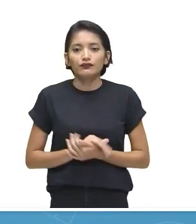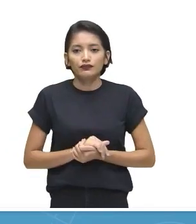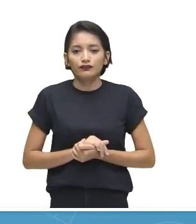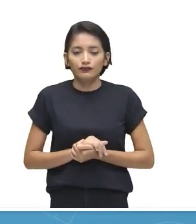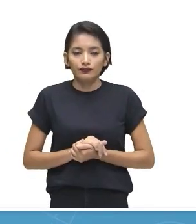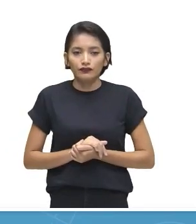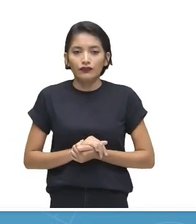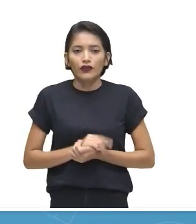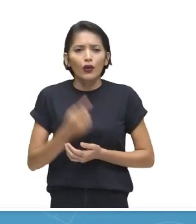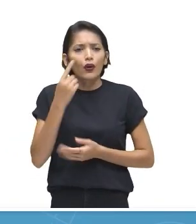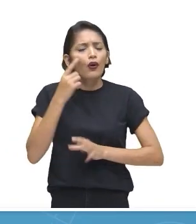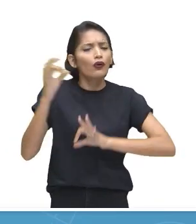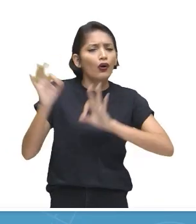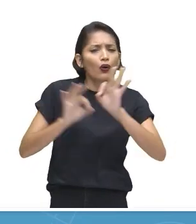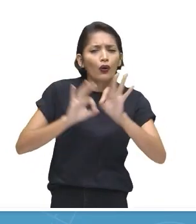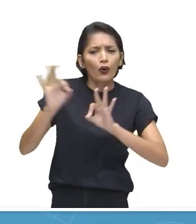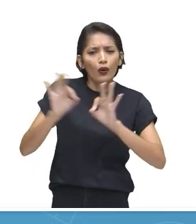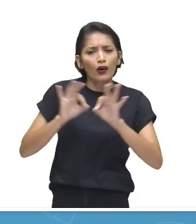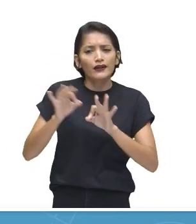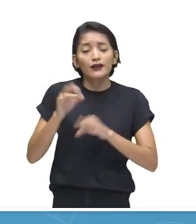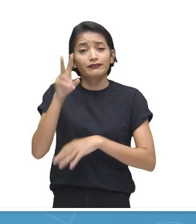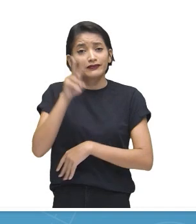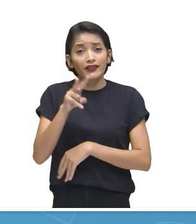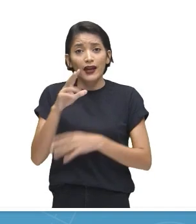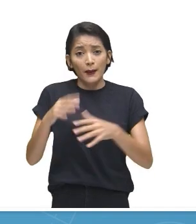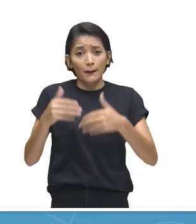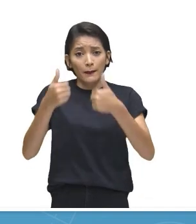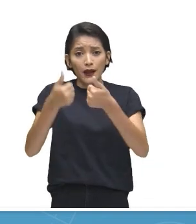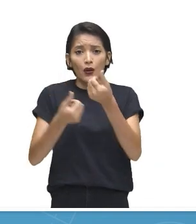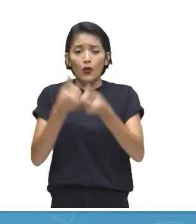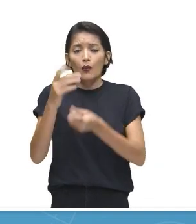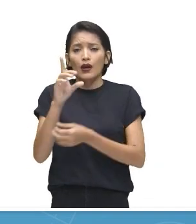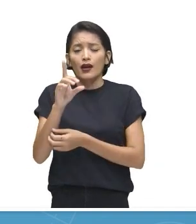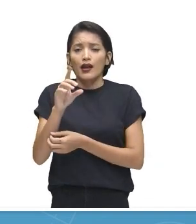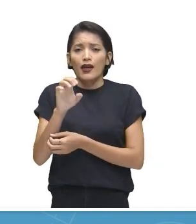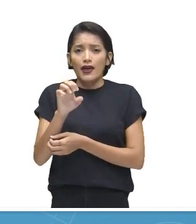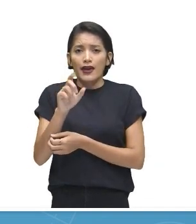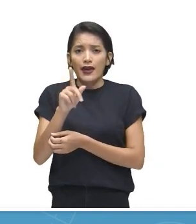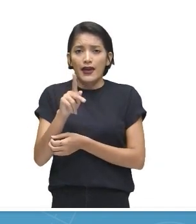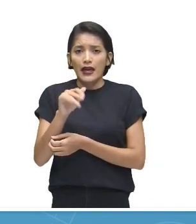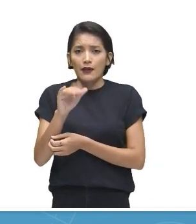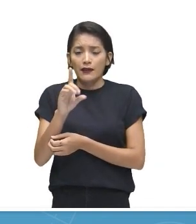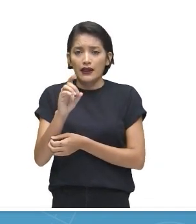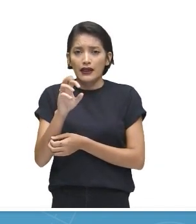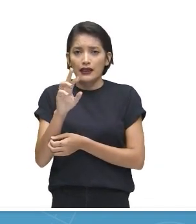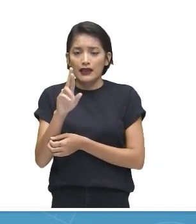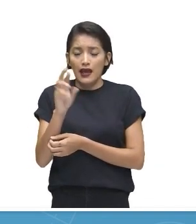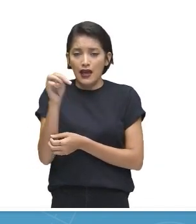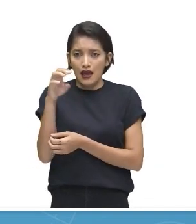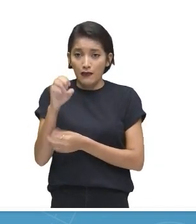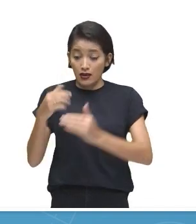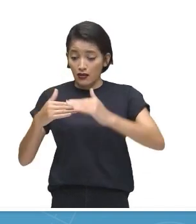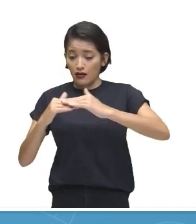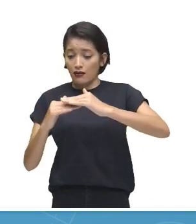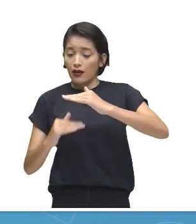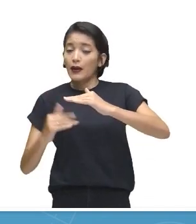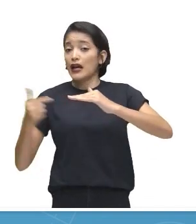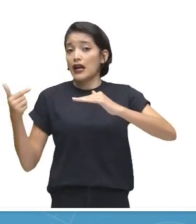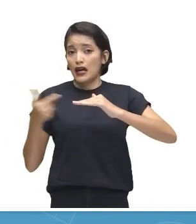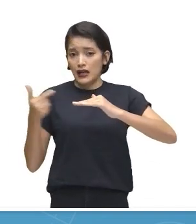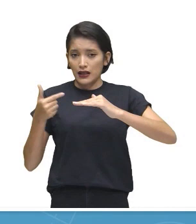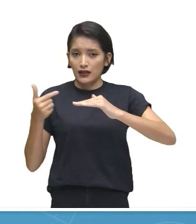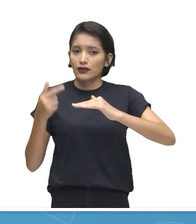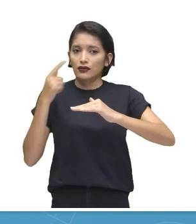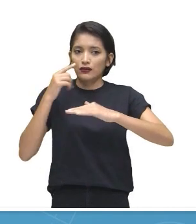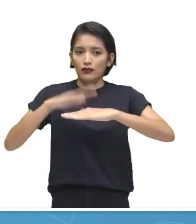gente tem um esquema para a gente visualizar melhor a nossa epiderme. Então, olha aí, a camada córnea, né? Nessa parte